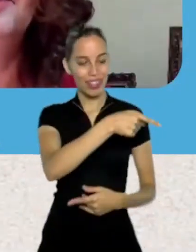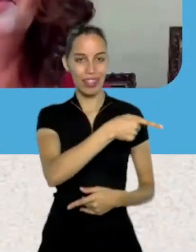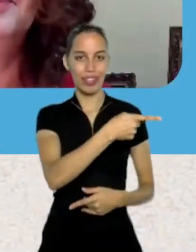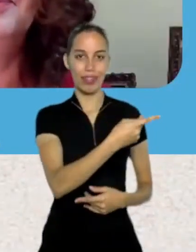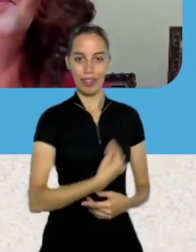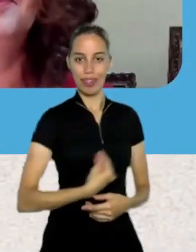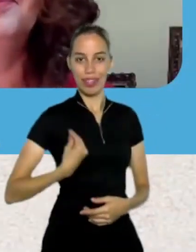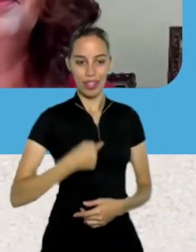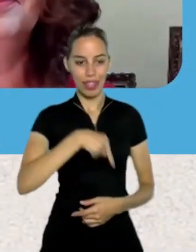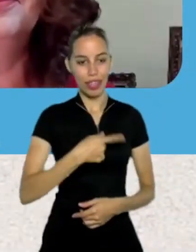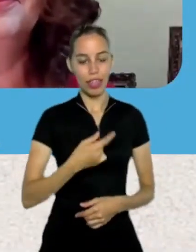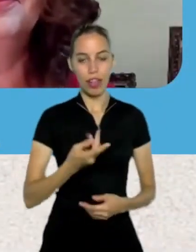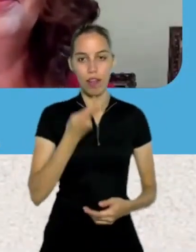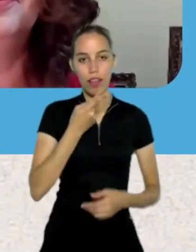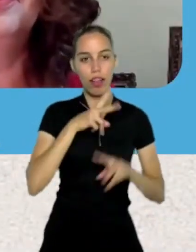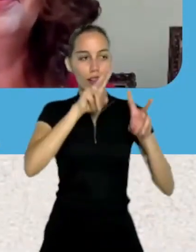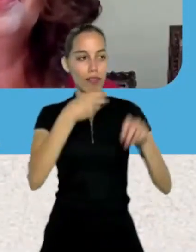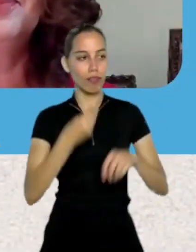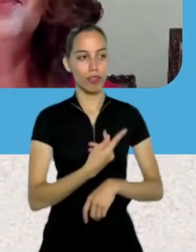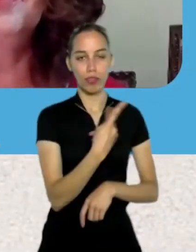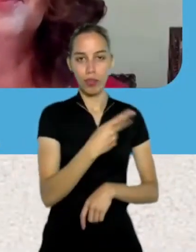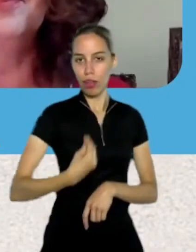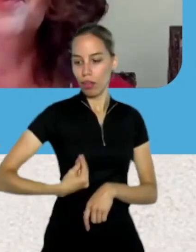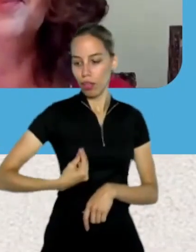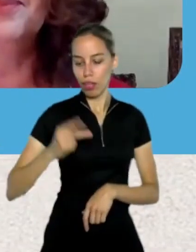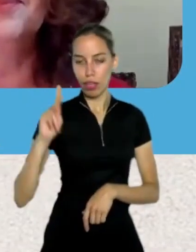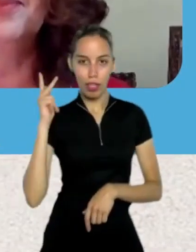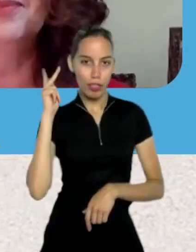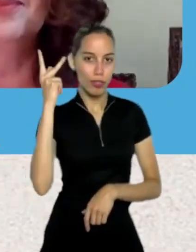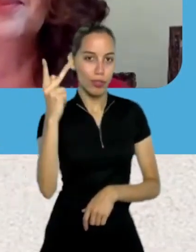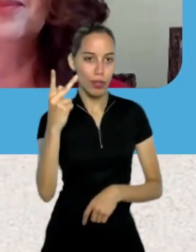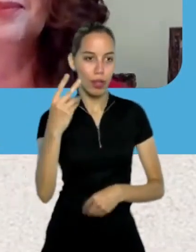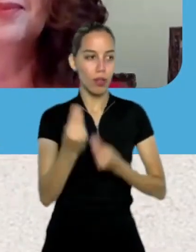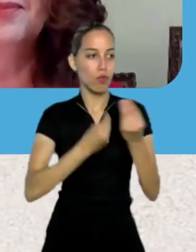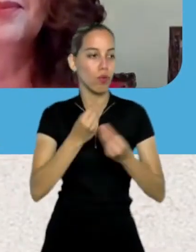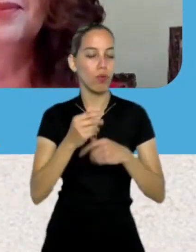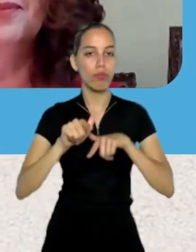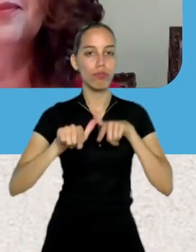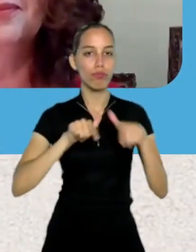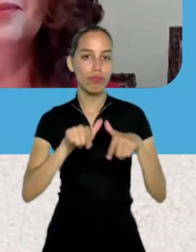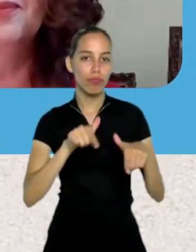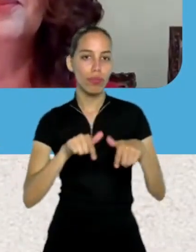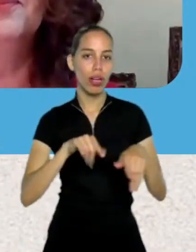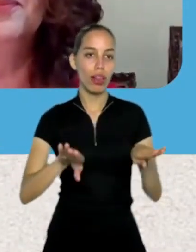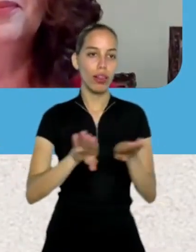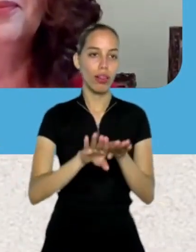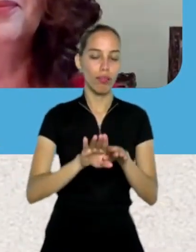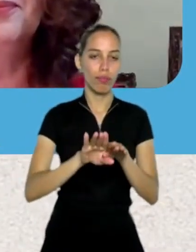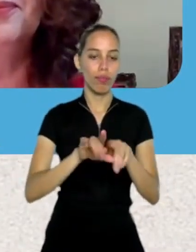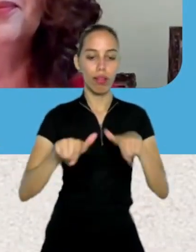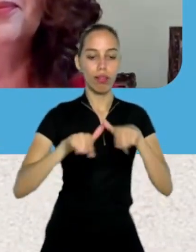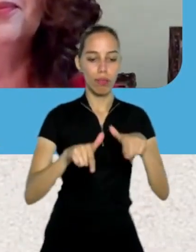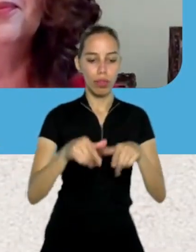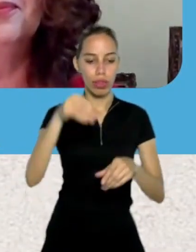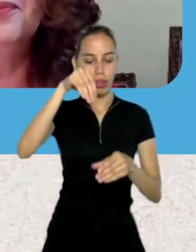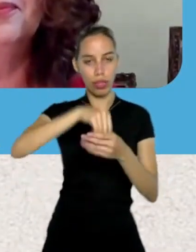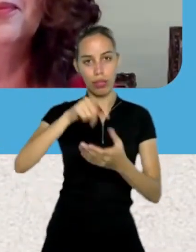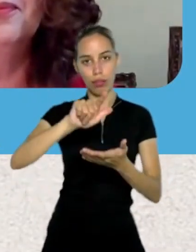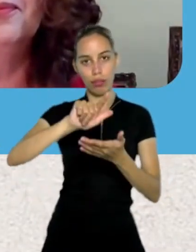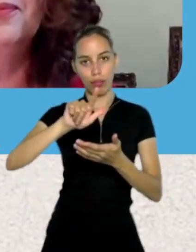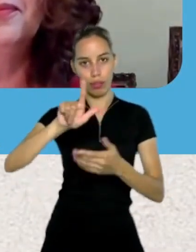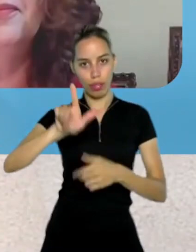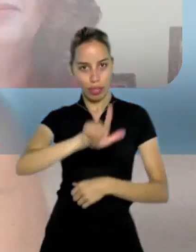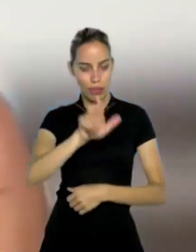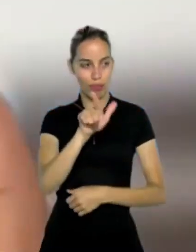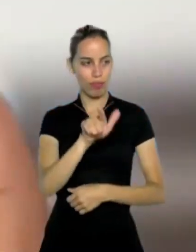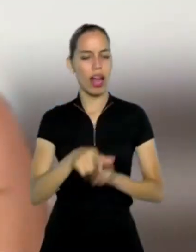sua trajetória, sobre seus livros e sobre o seu trabalho ligado à literatura. Ô, Júnia, antes da gente iniciar a